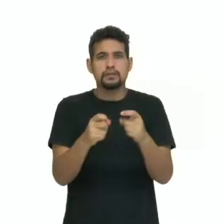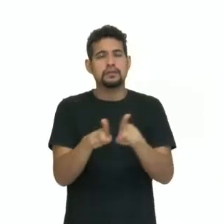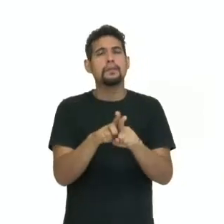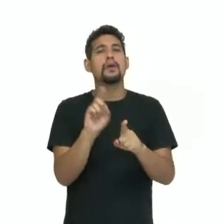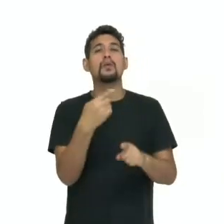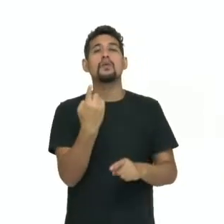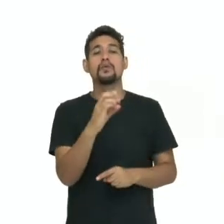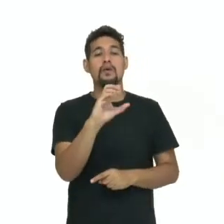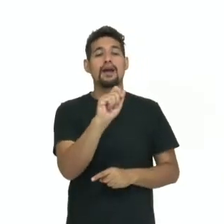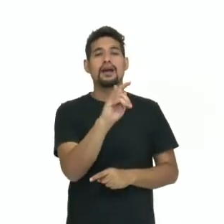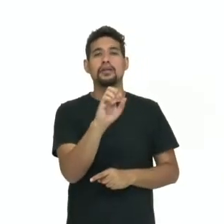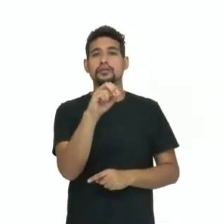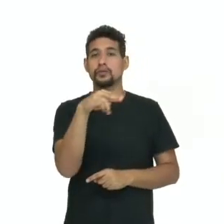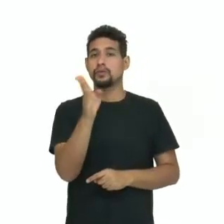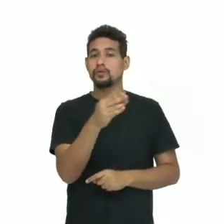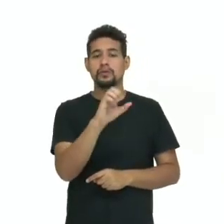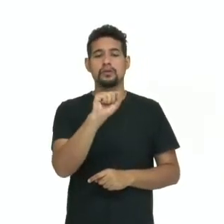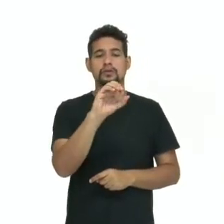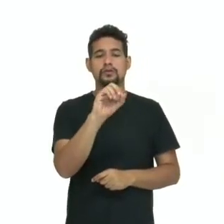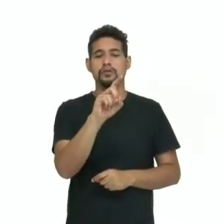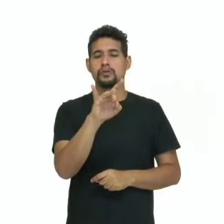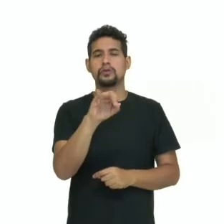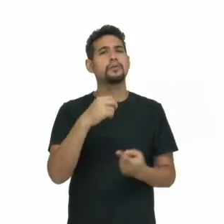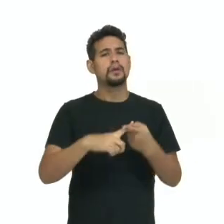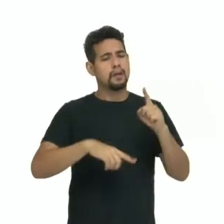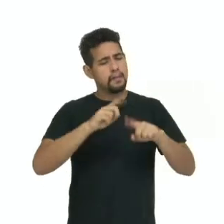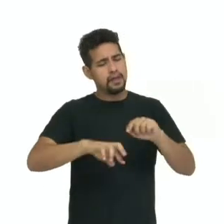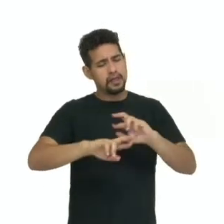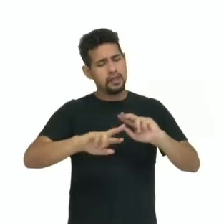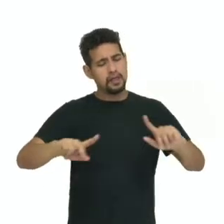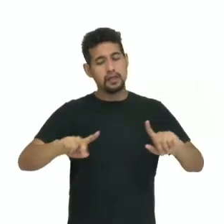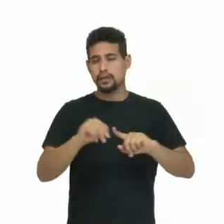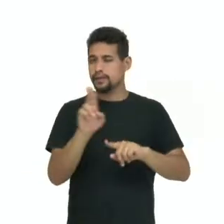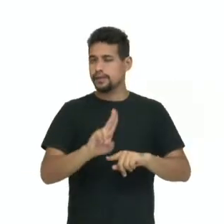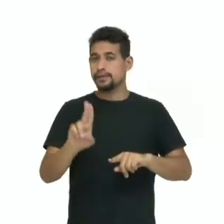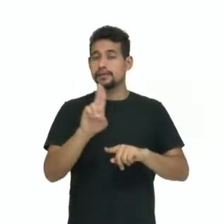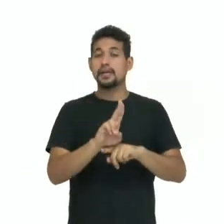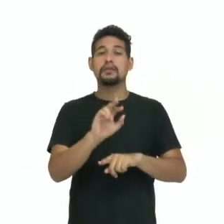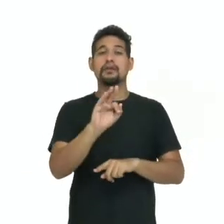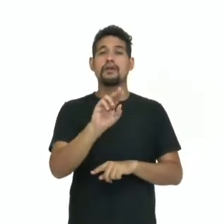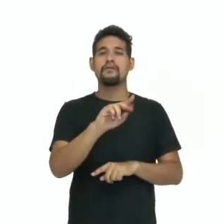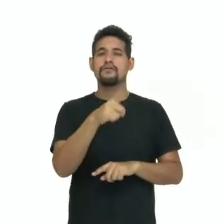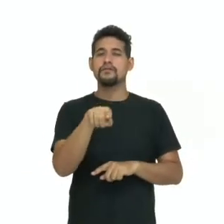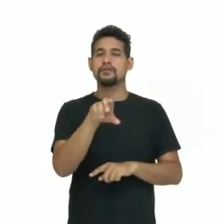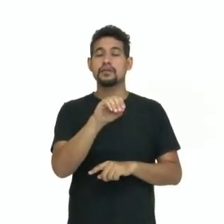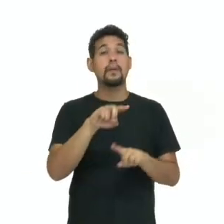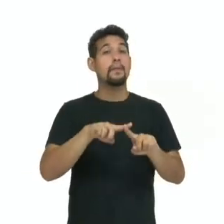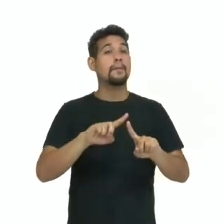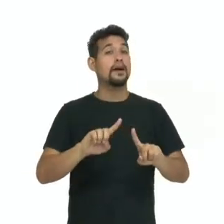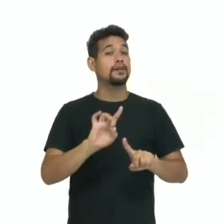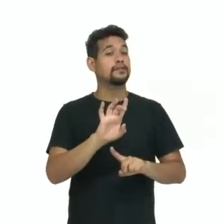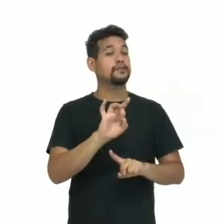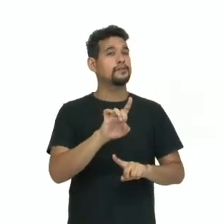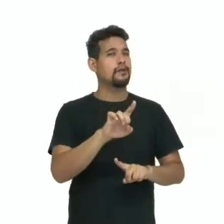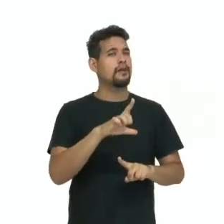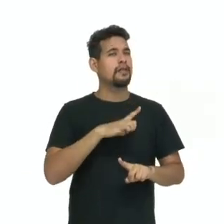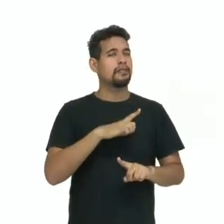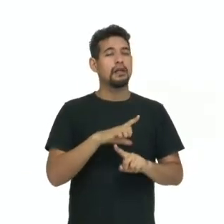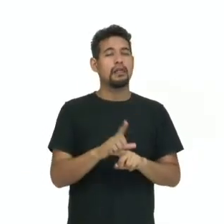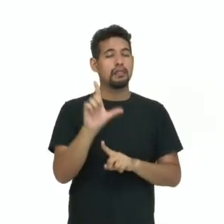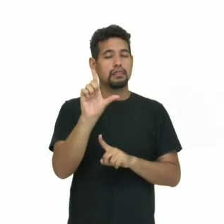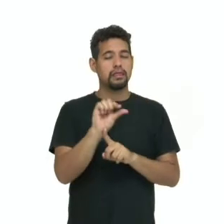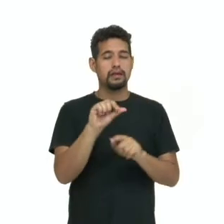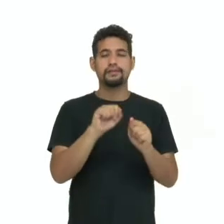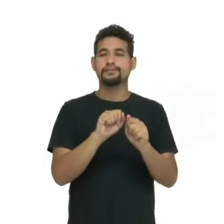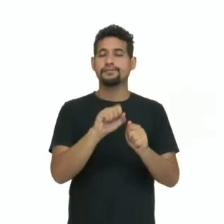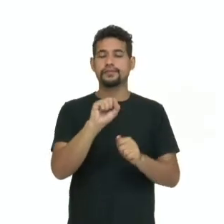meio, é o cátion sódio, pelo fato de o material ter sido submetido à fusão. Logo, apenas ele sofre redução,